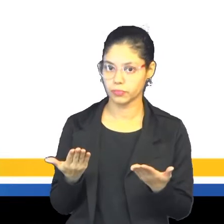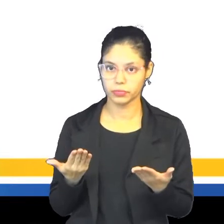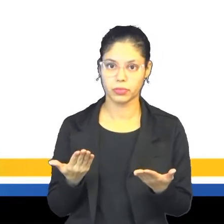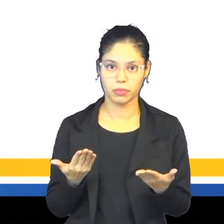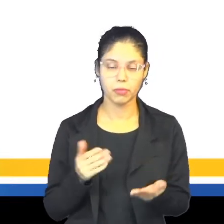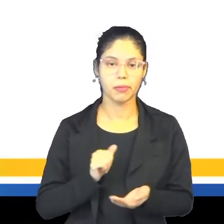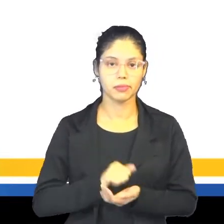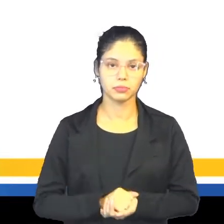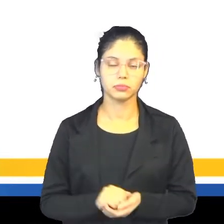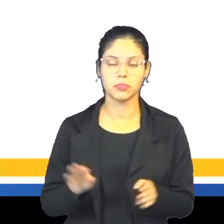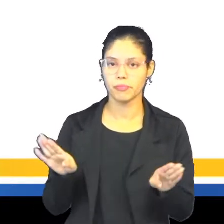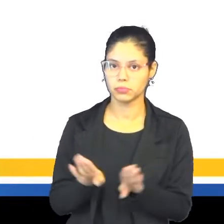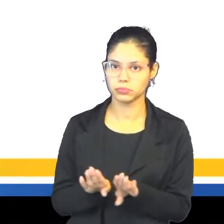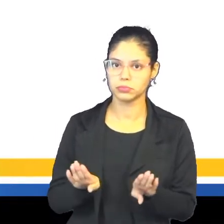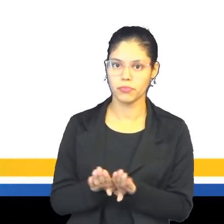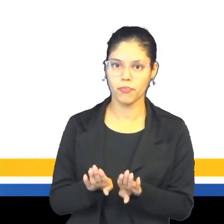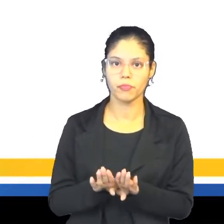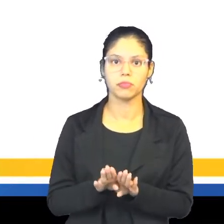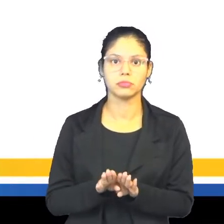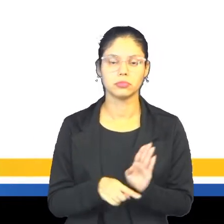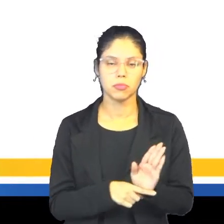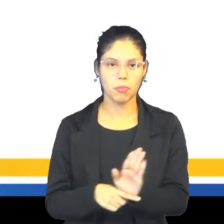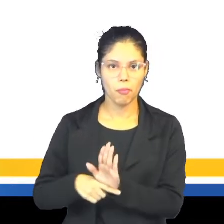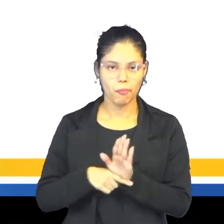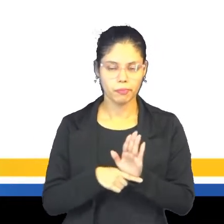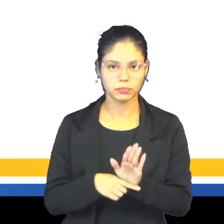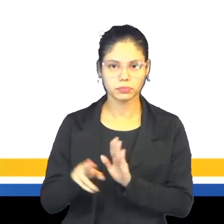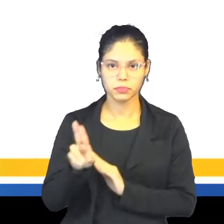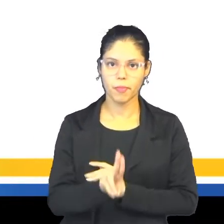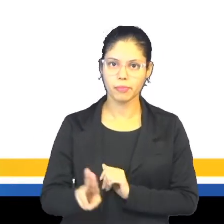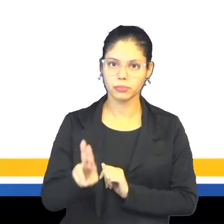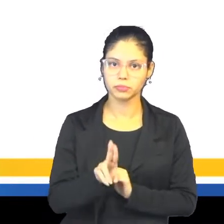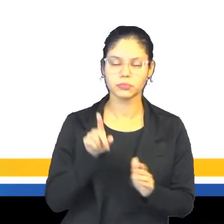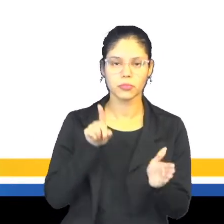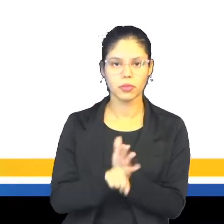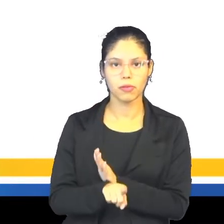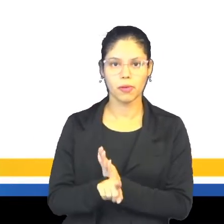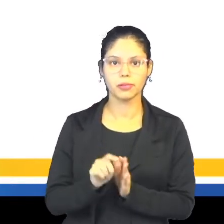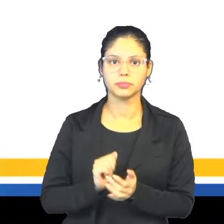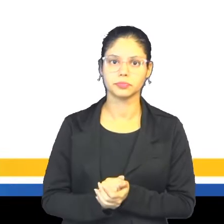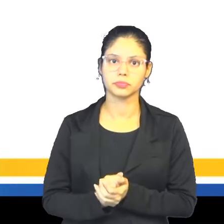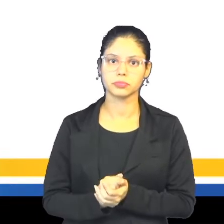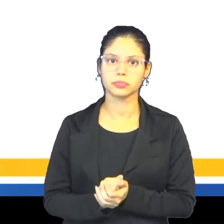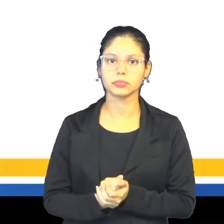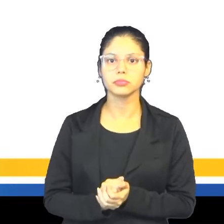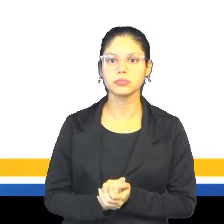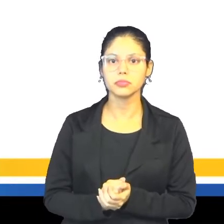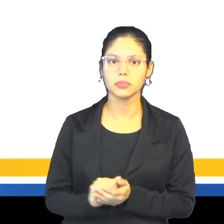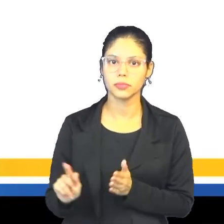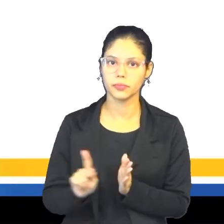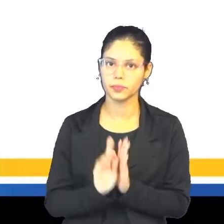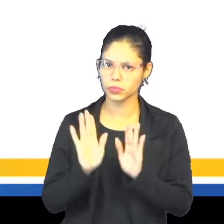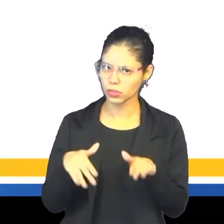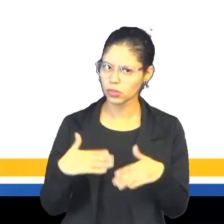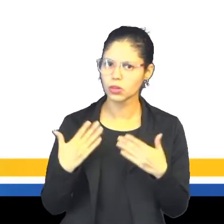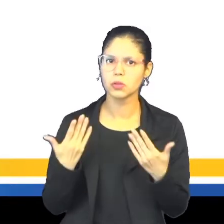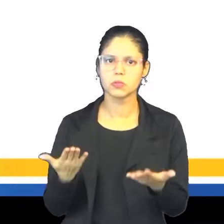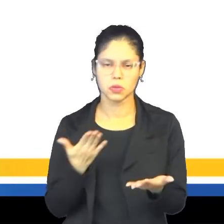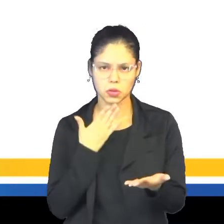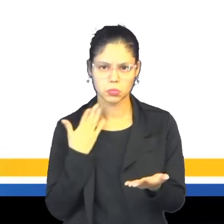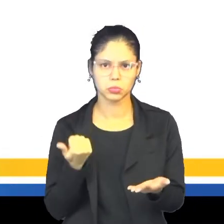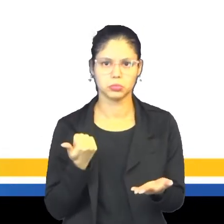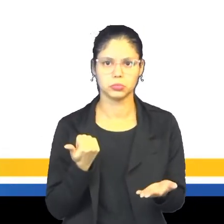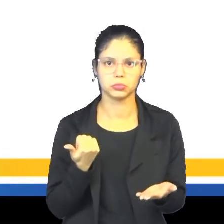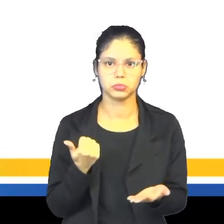né? Qual também ele indica, né? A gente usa para perguntar entre as opções disponíveis ali, qual a mais adequada,